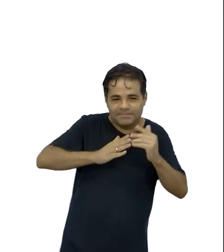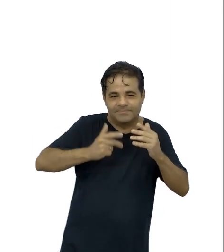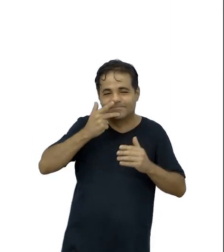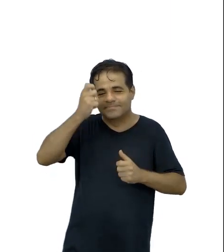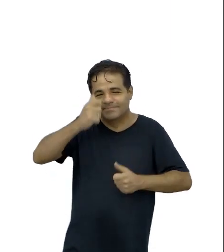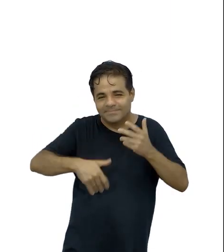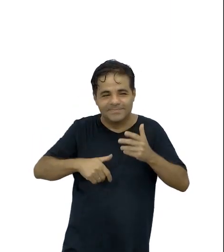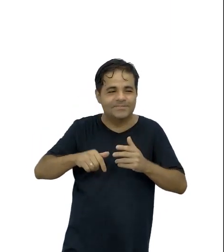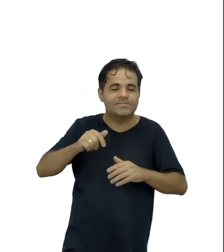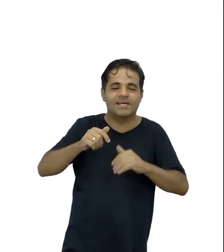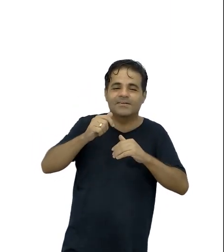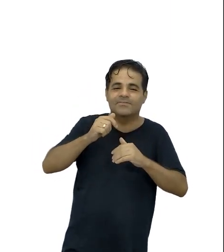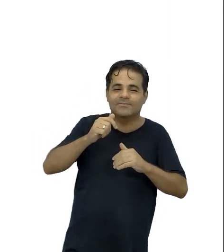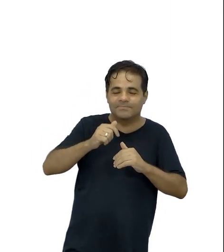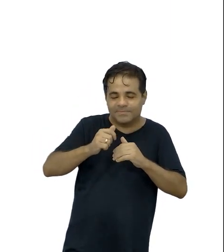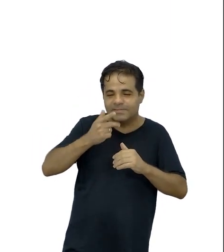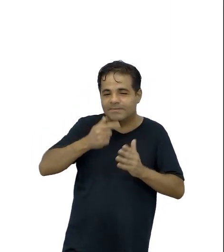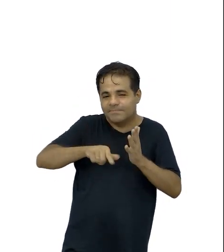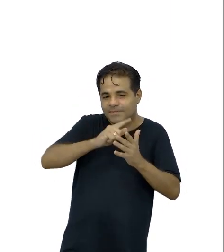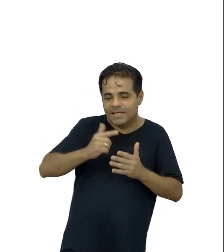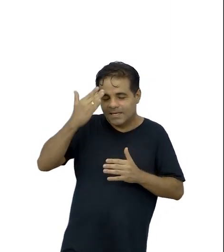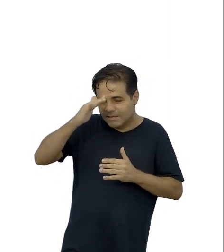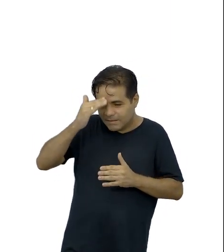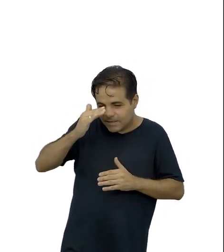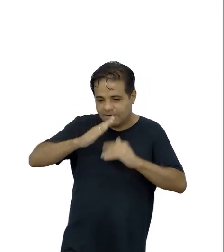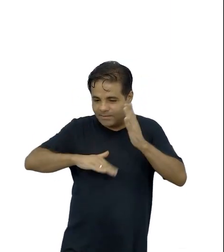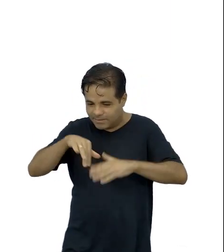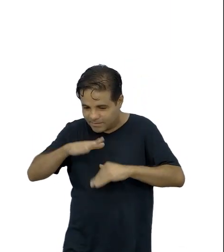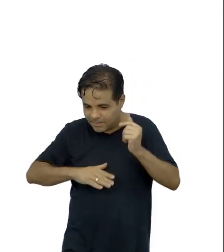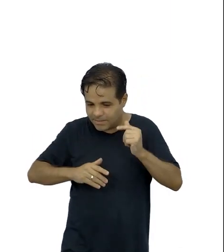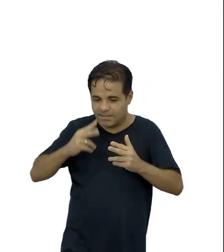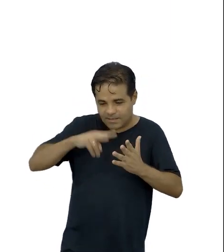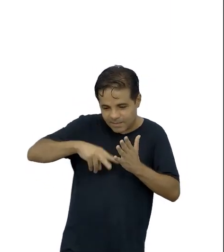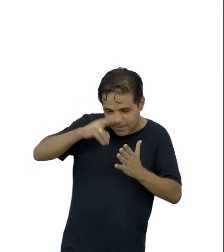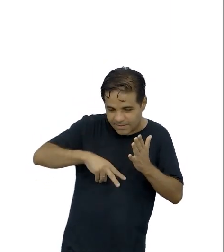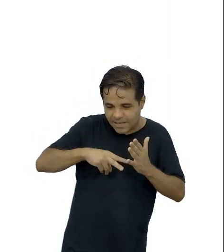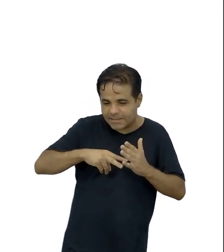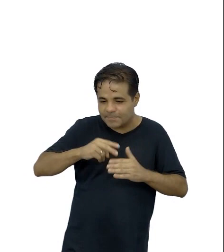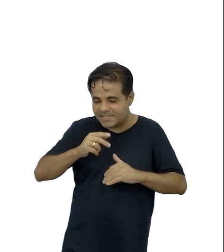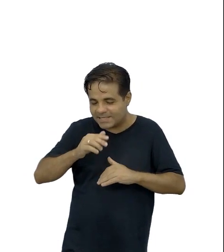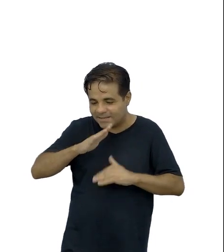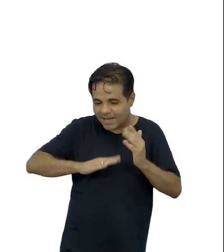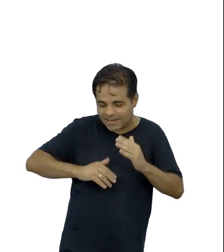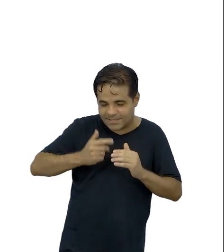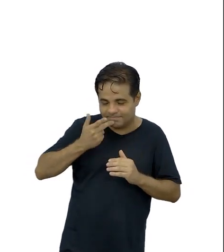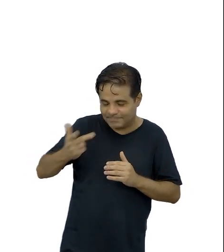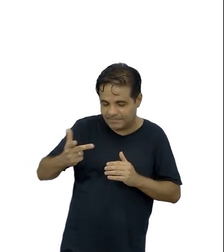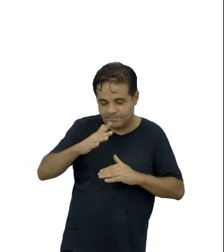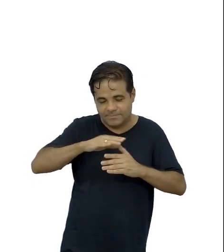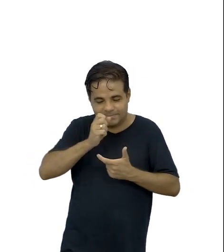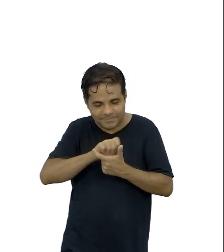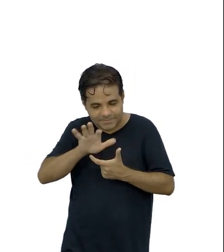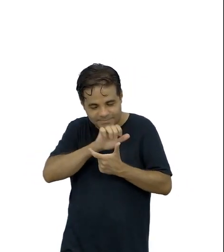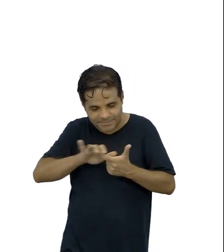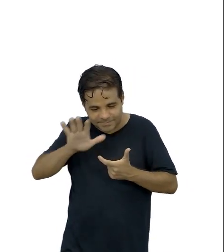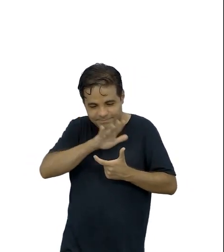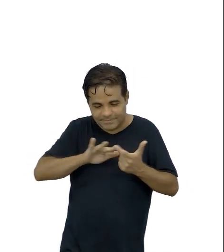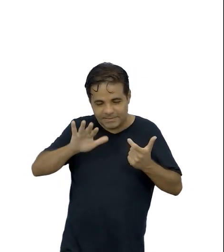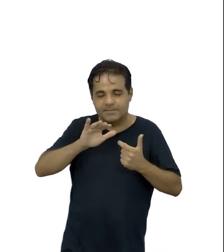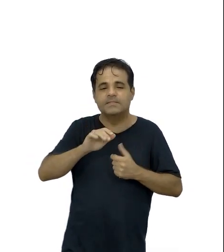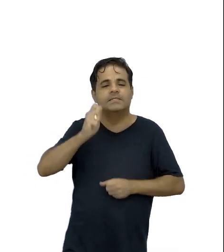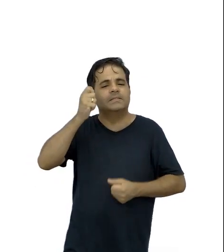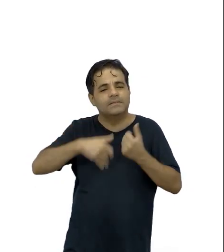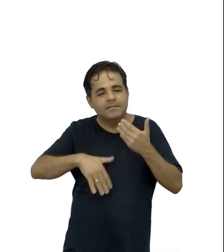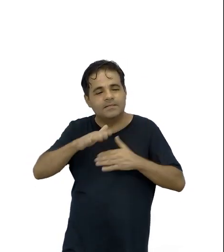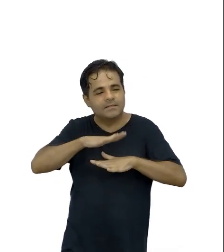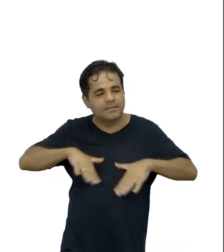a possibilidade deles desenvolverem uma compreensão leitora, que para Solé, 1998, vai além dos conhecimentos prévios, então